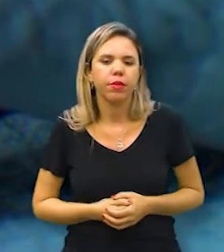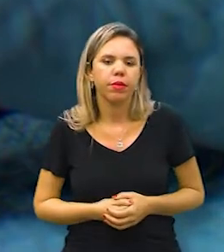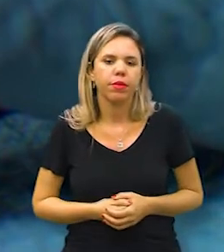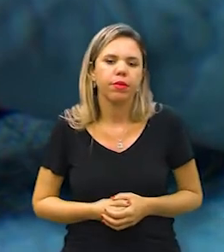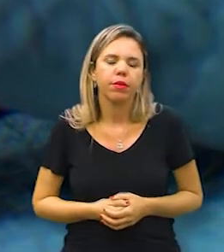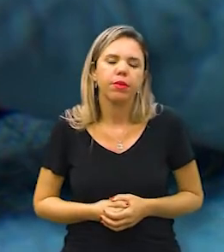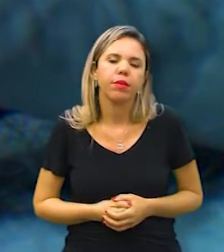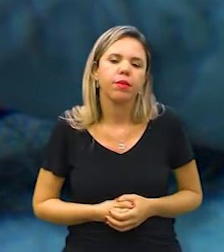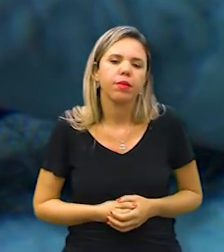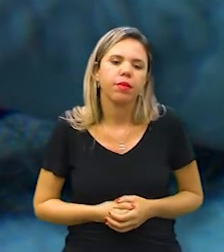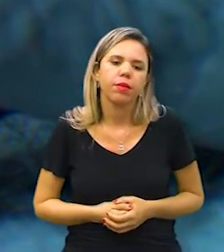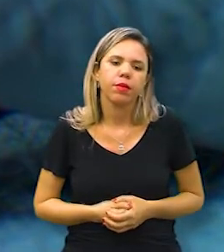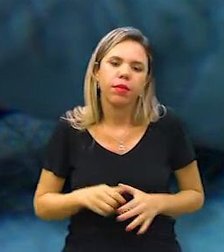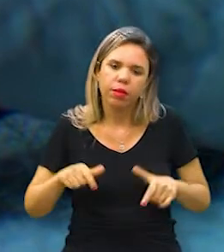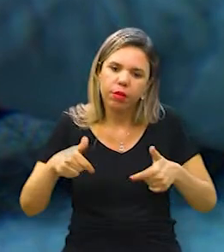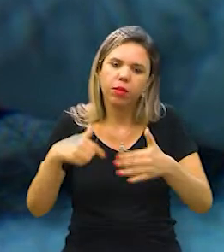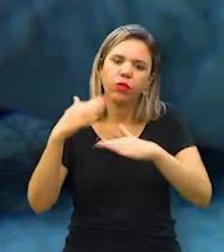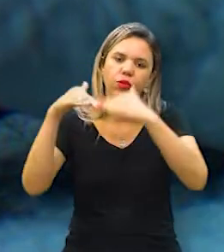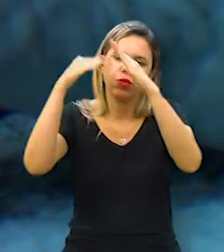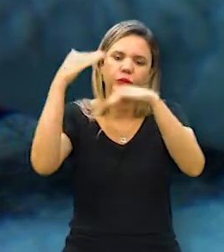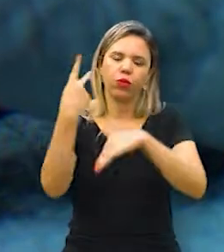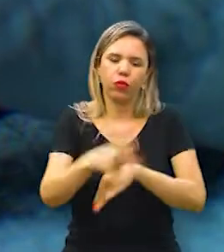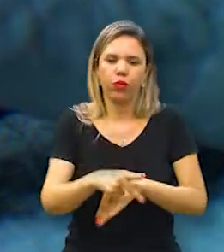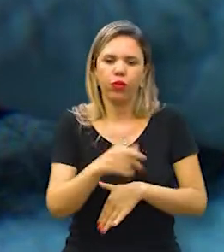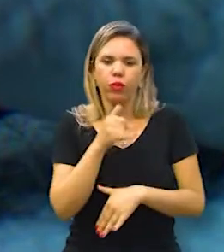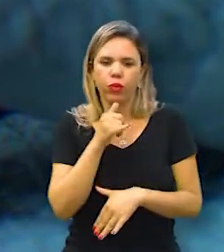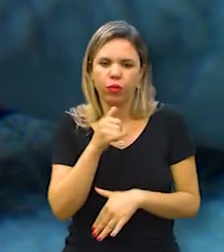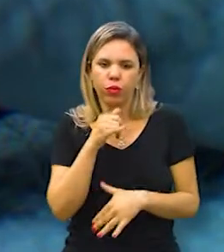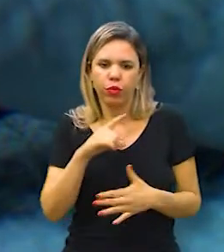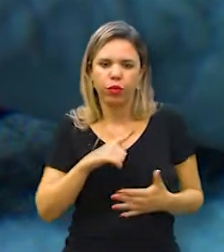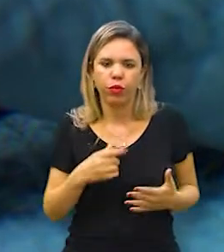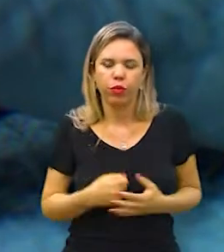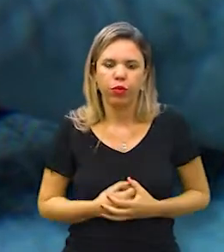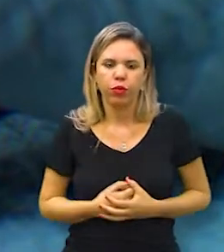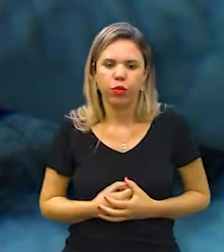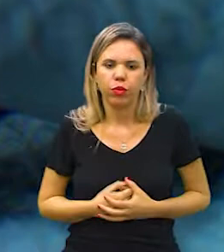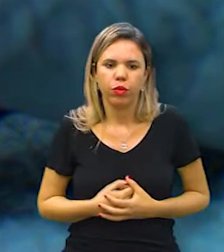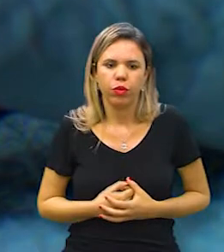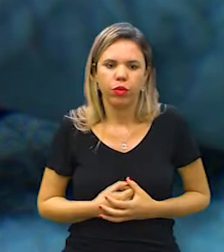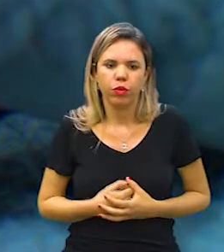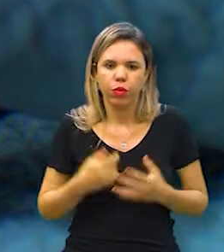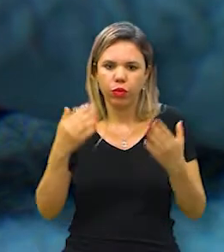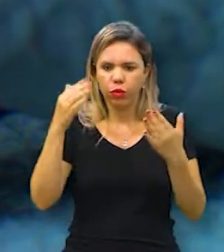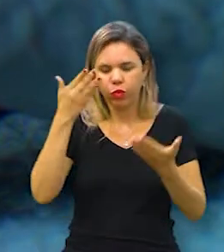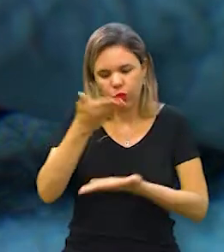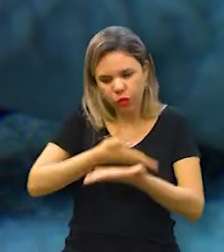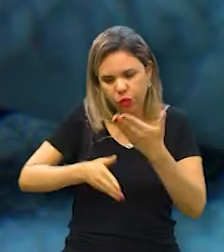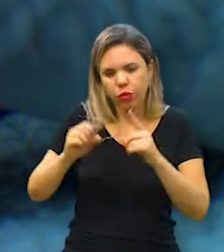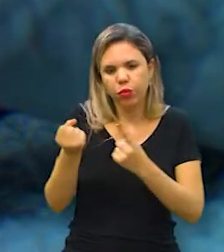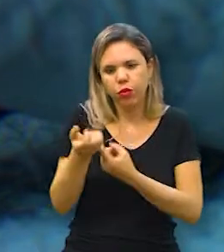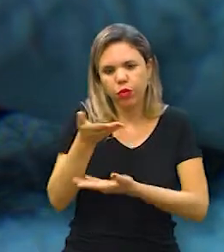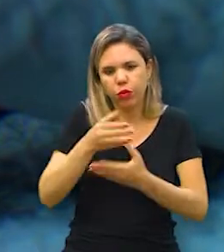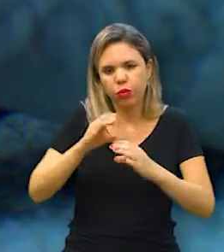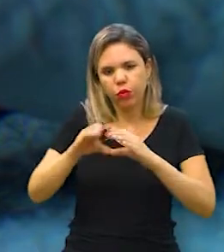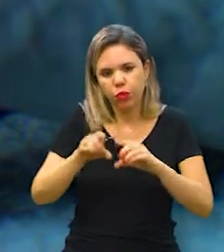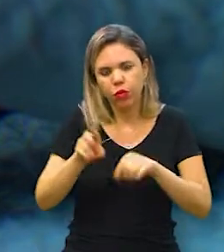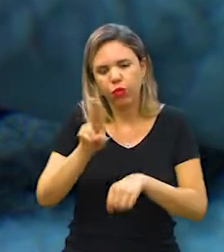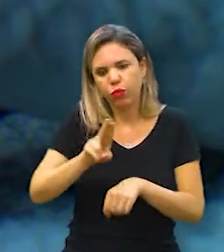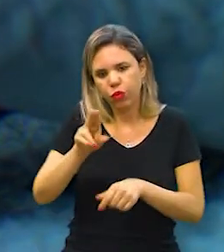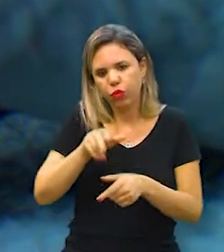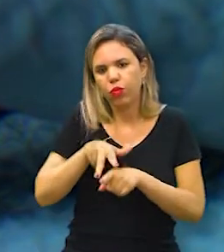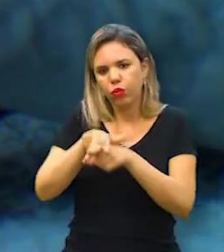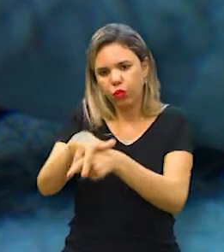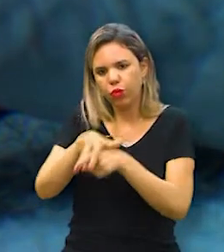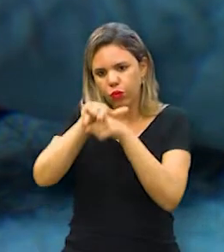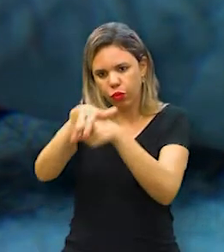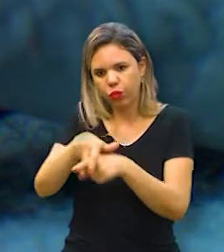especiais, buscando o seu desenvolvimento o biopsicossocial, utilizando o cavalo como